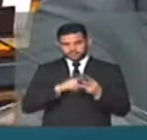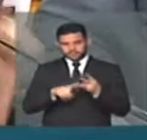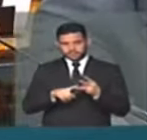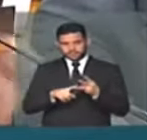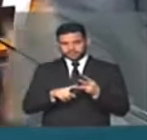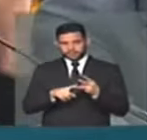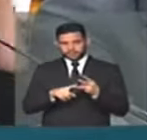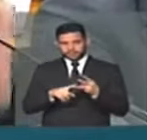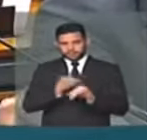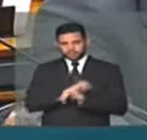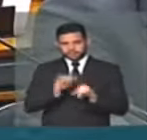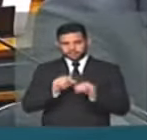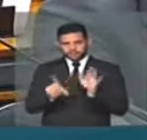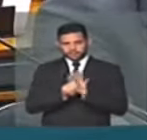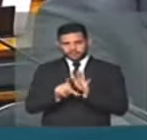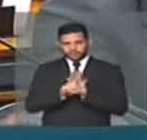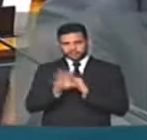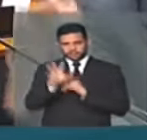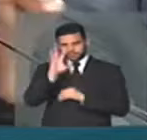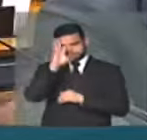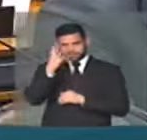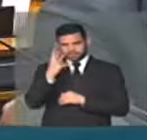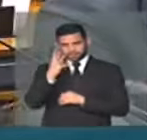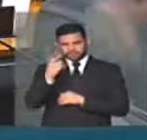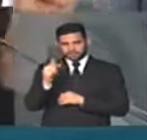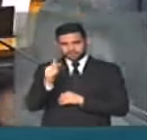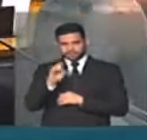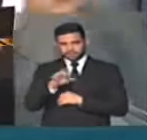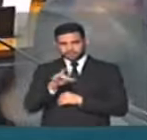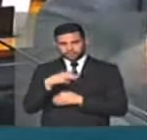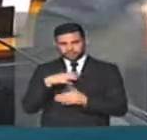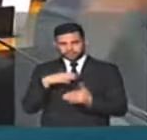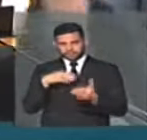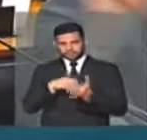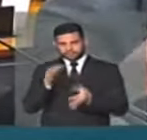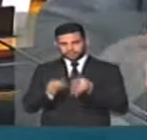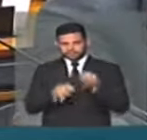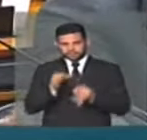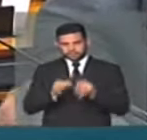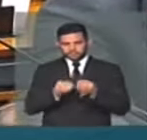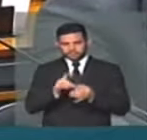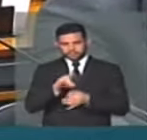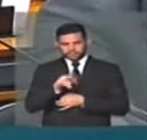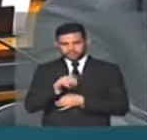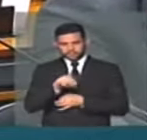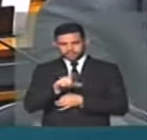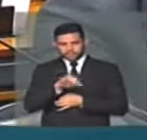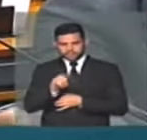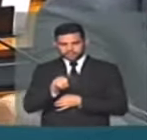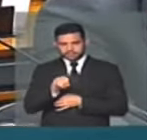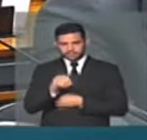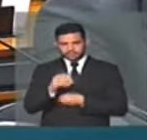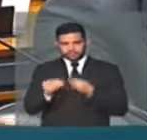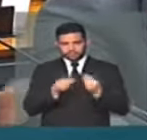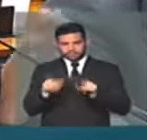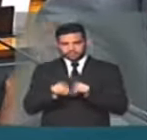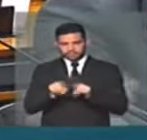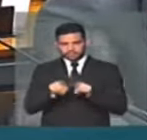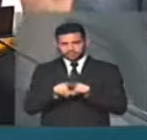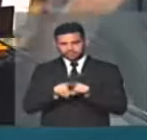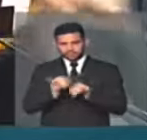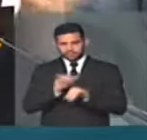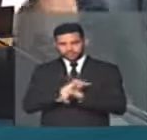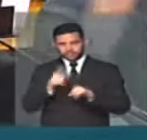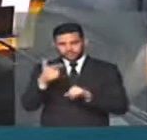Terceiro, há uma repercussão legal dessa decisão, não só nas barras dos tribunais pela inconstitucionalidade, como também